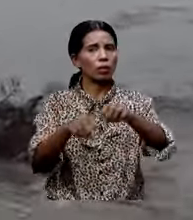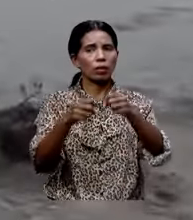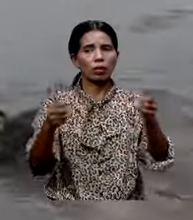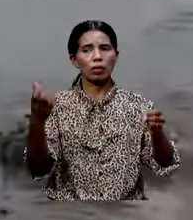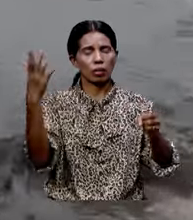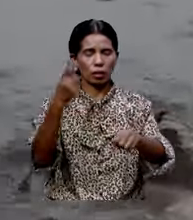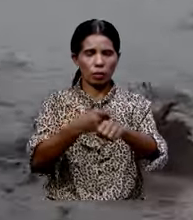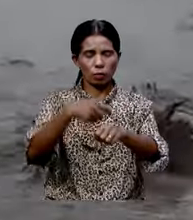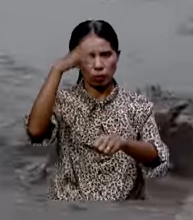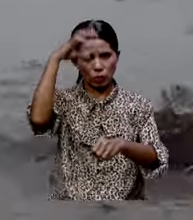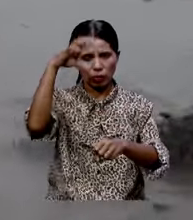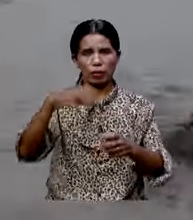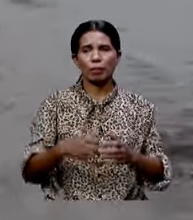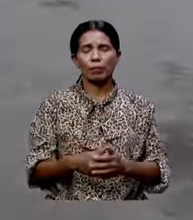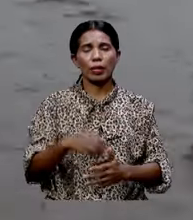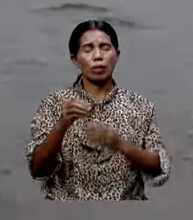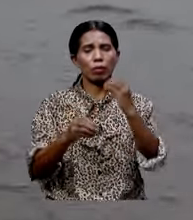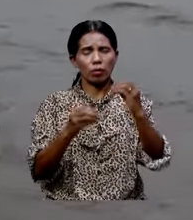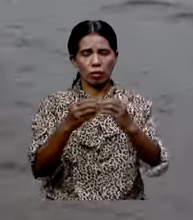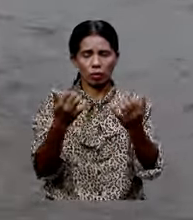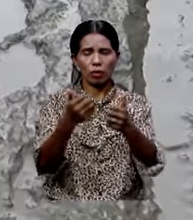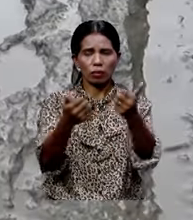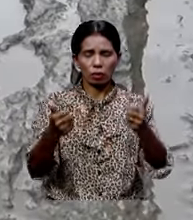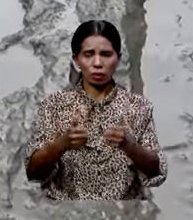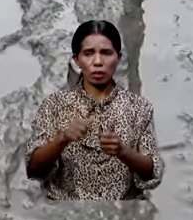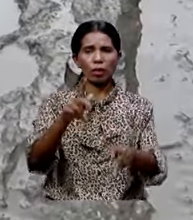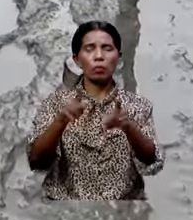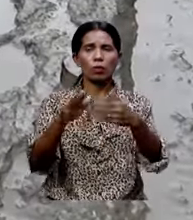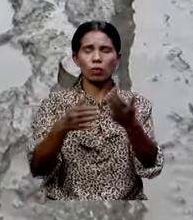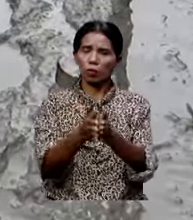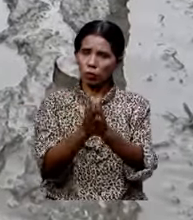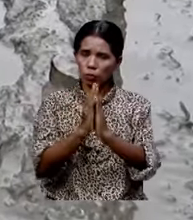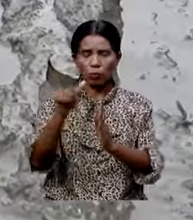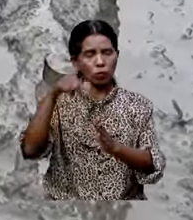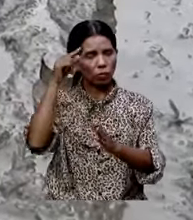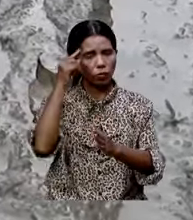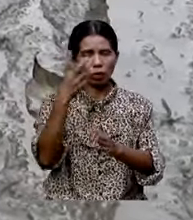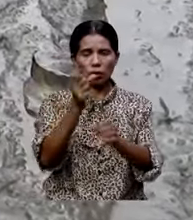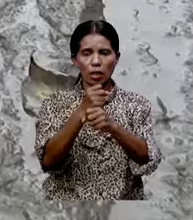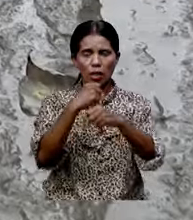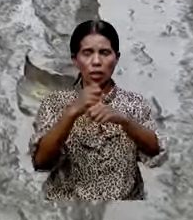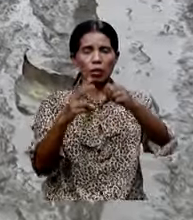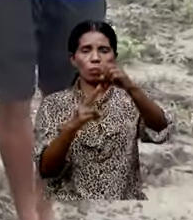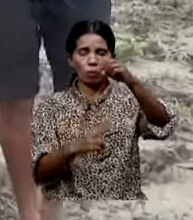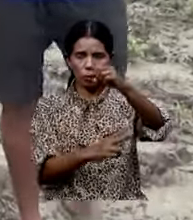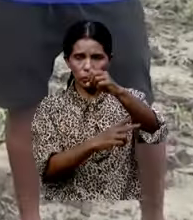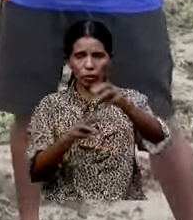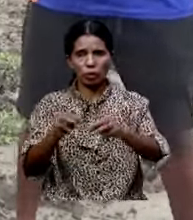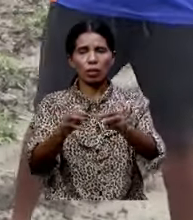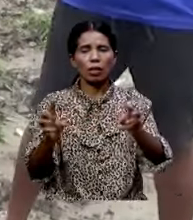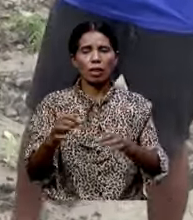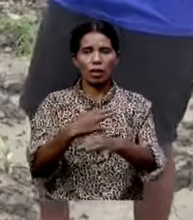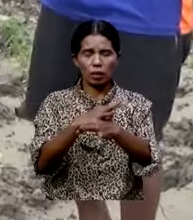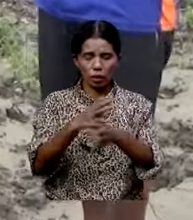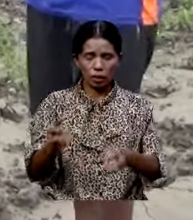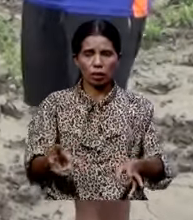ia tempo udang. Relaciona situação ne autoridade local no comunidade husuba governo atu construi ponte iha mota sare no hadia estrada nune